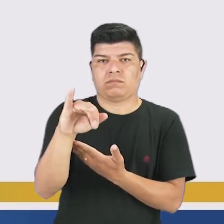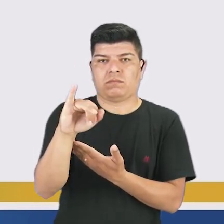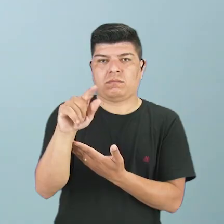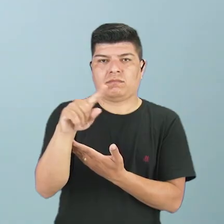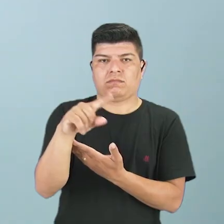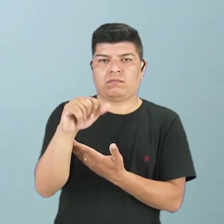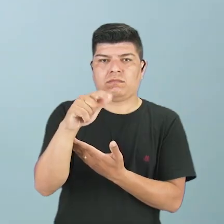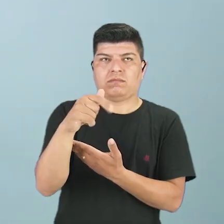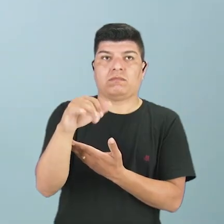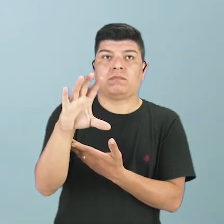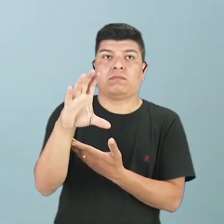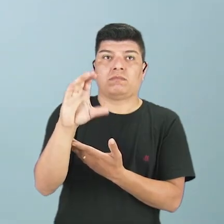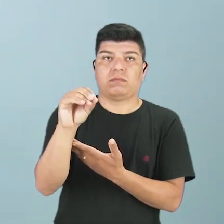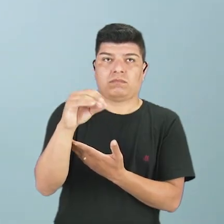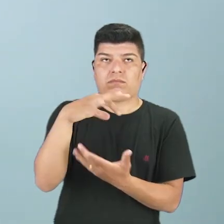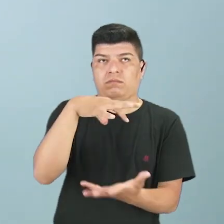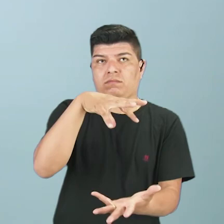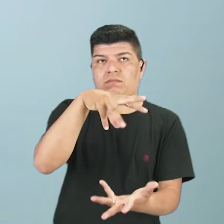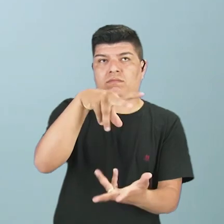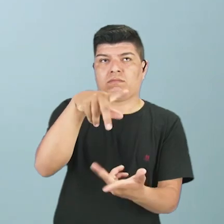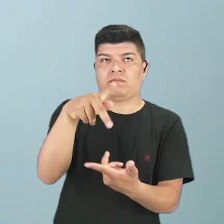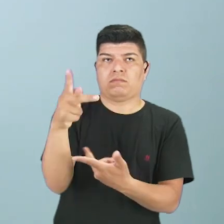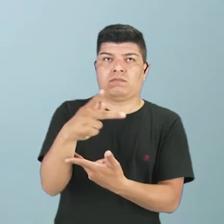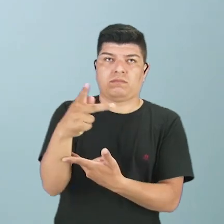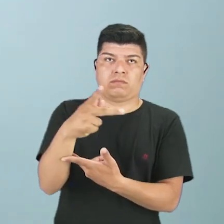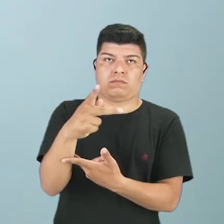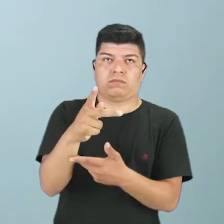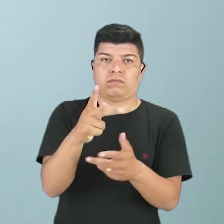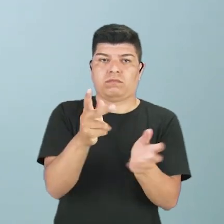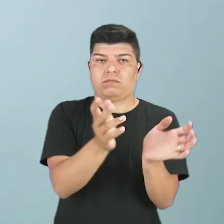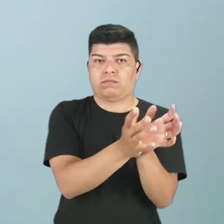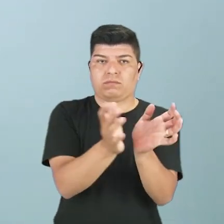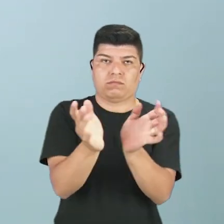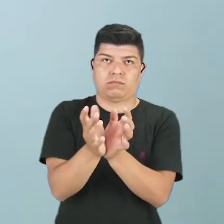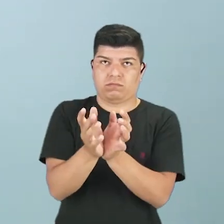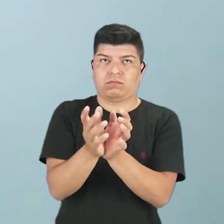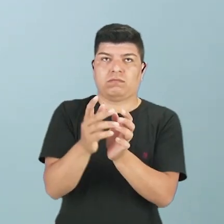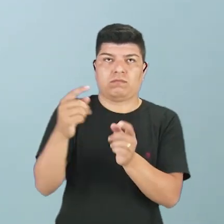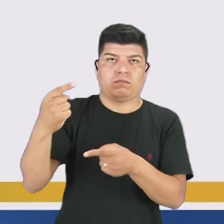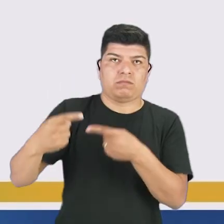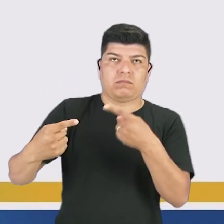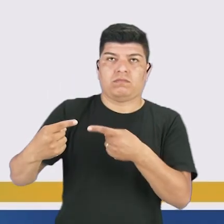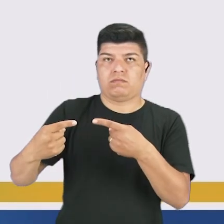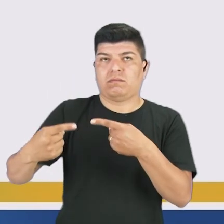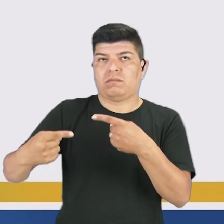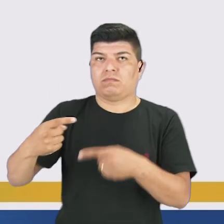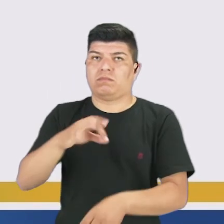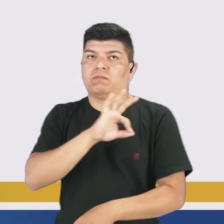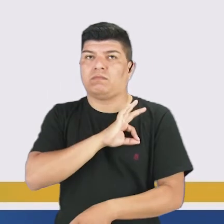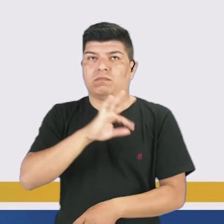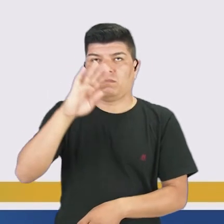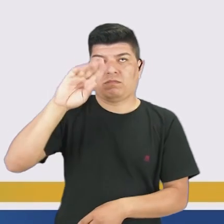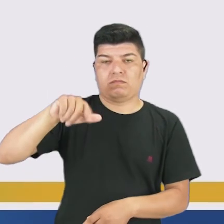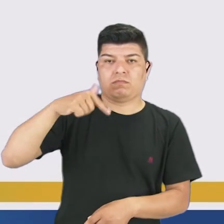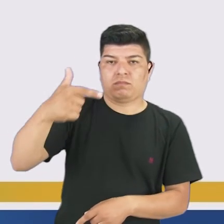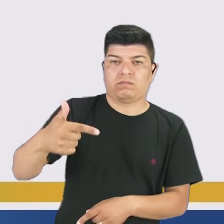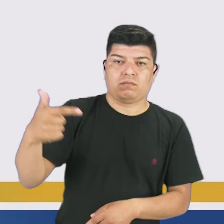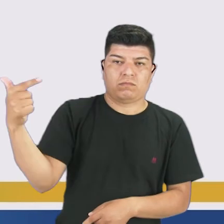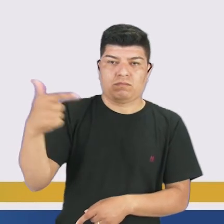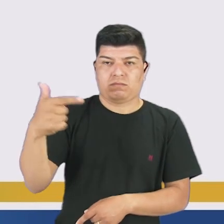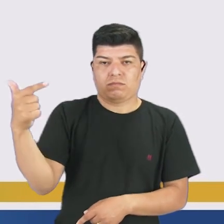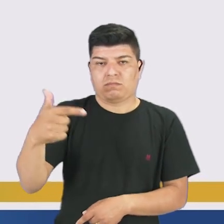da questão bipolar. Então a polarização do mundo em dois blocos políticos militares após a Segunda